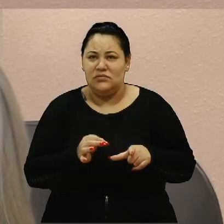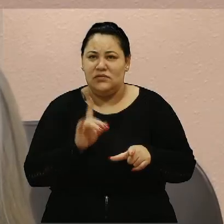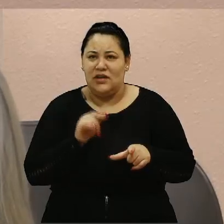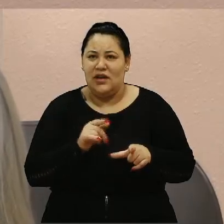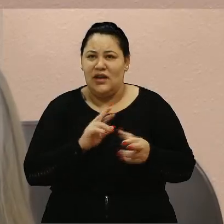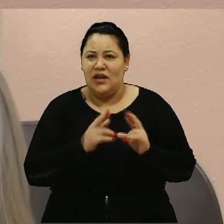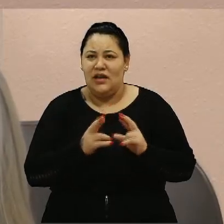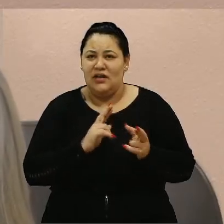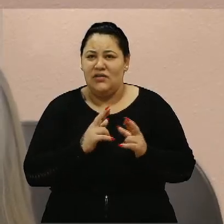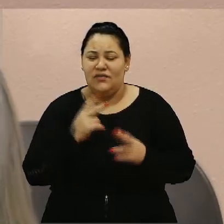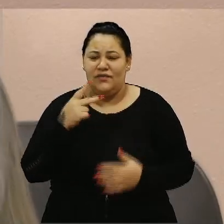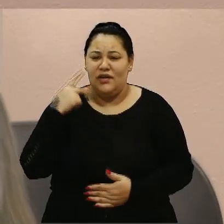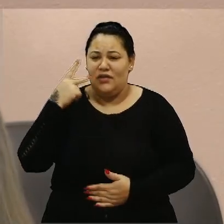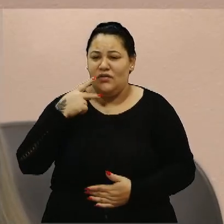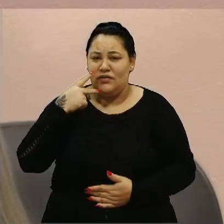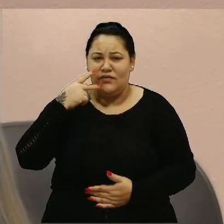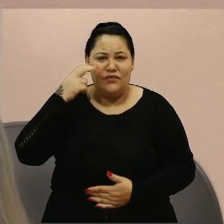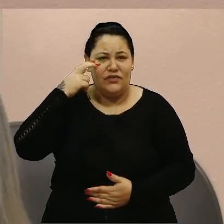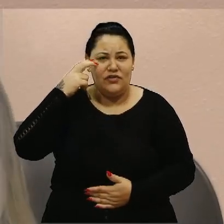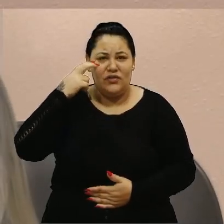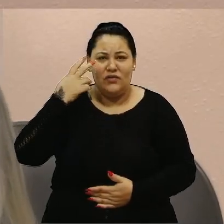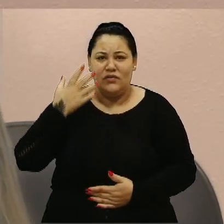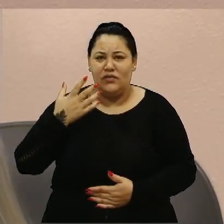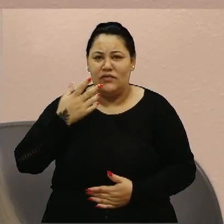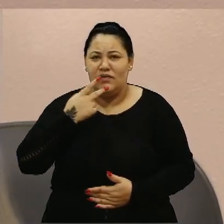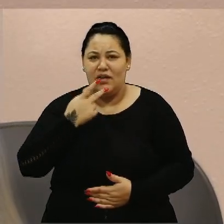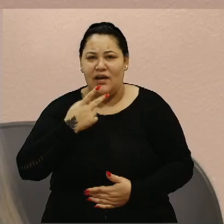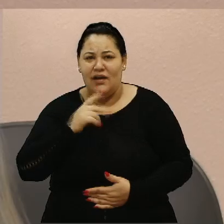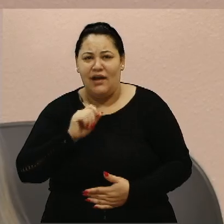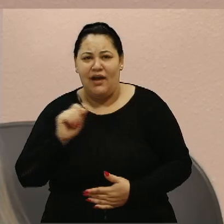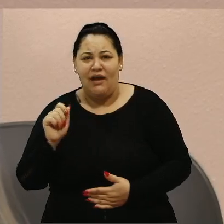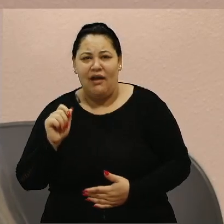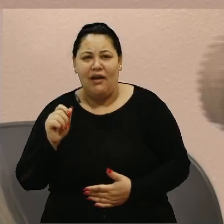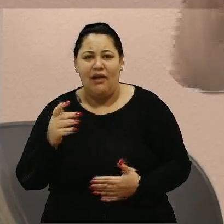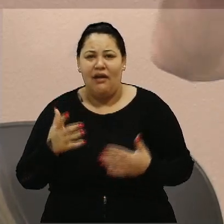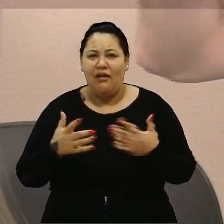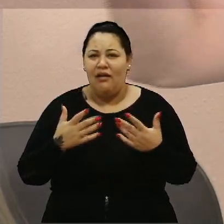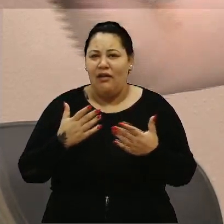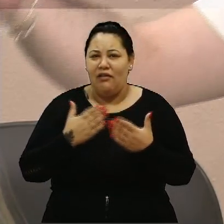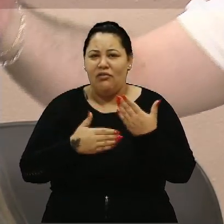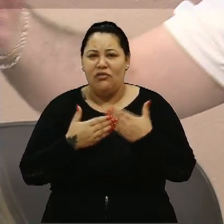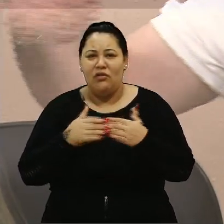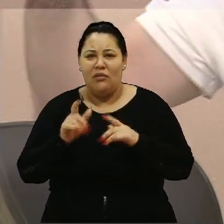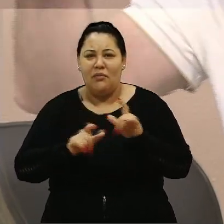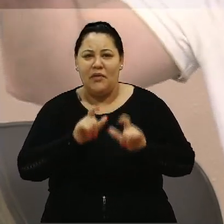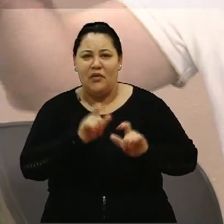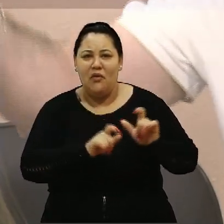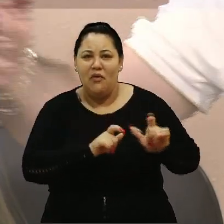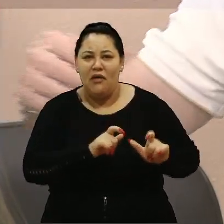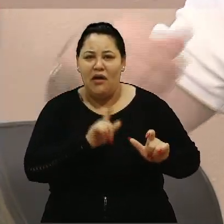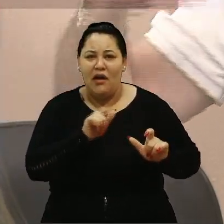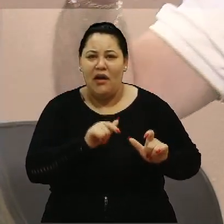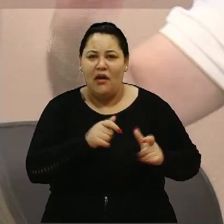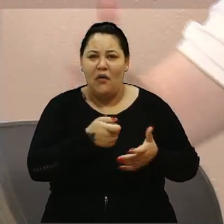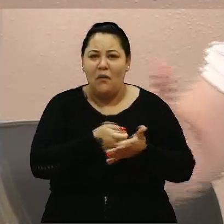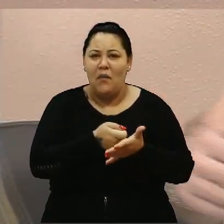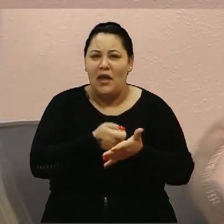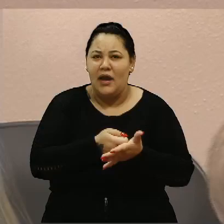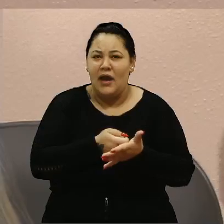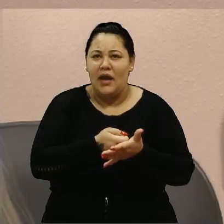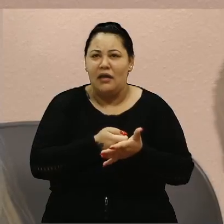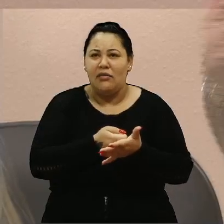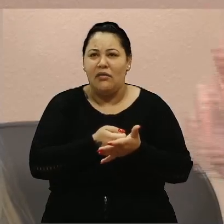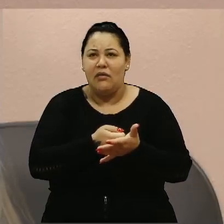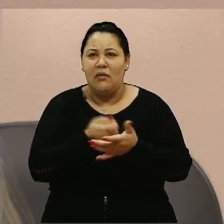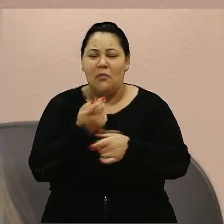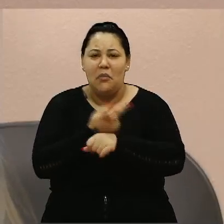relativo, vereador Fantinel, se falar que, porque todo mundo é obrigado a procurar uma